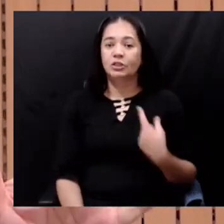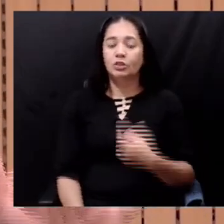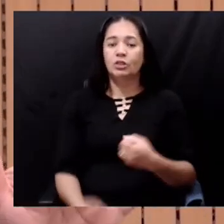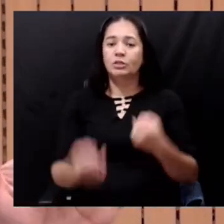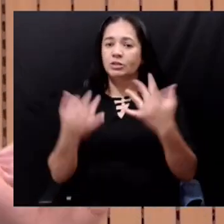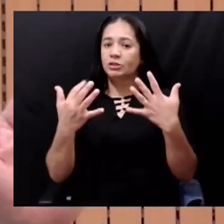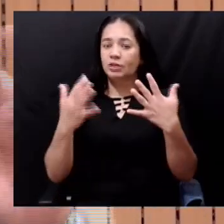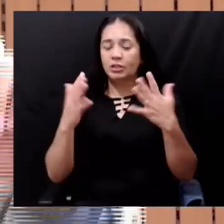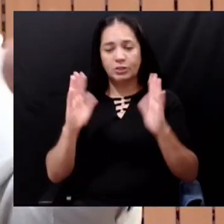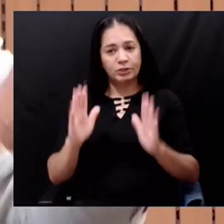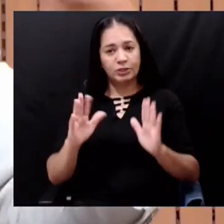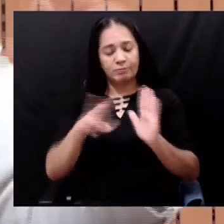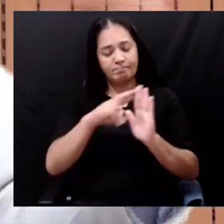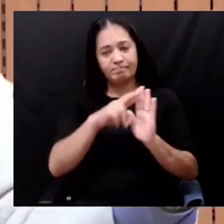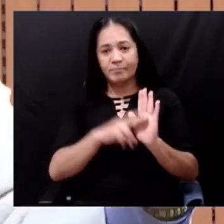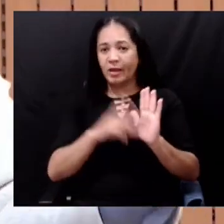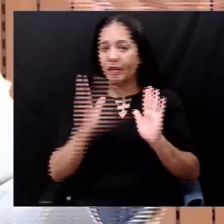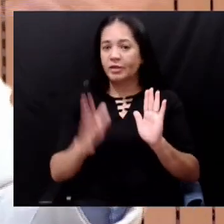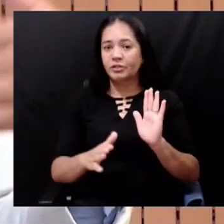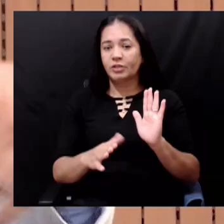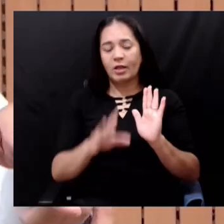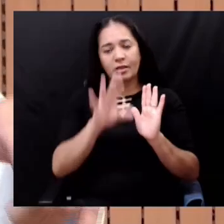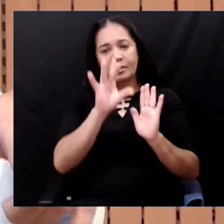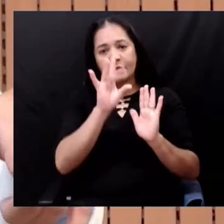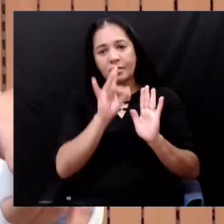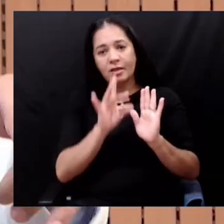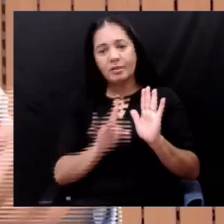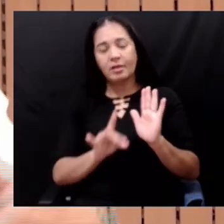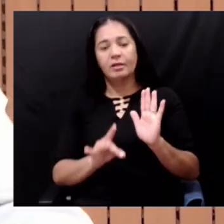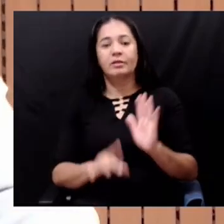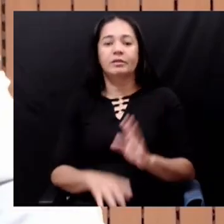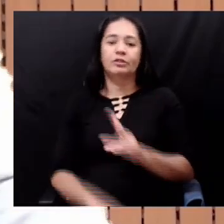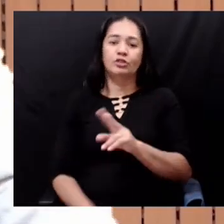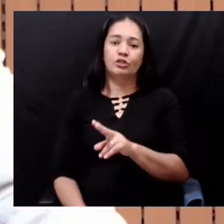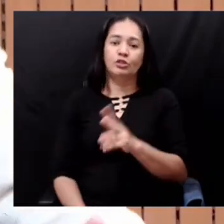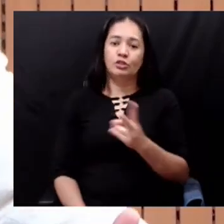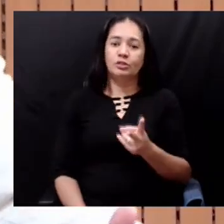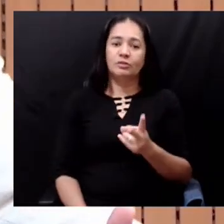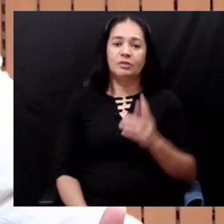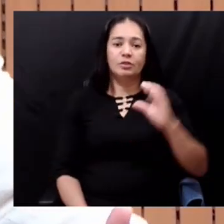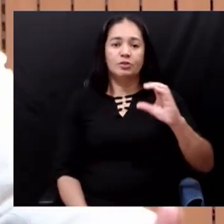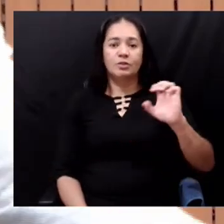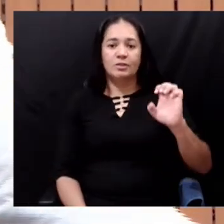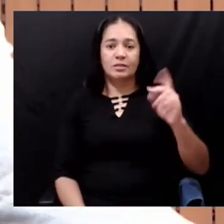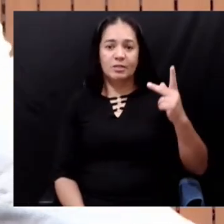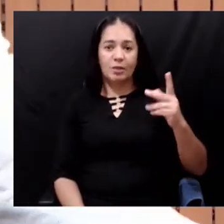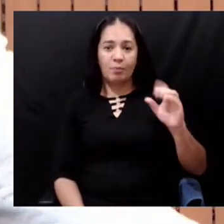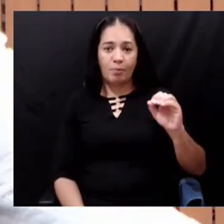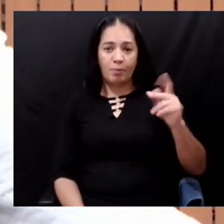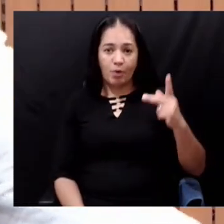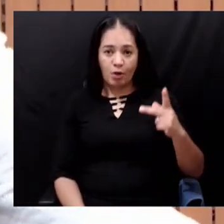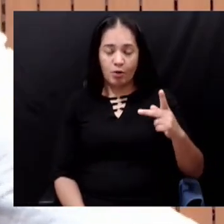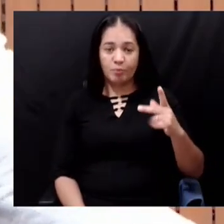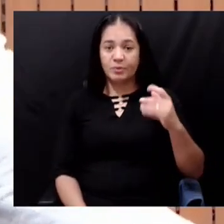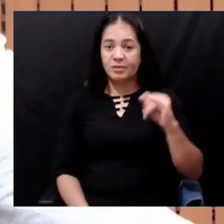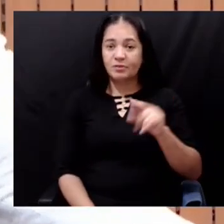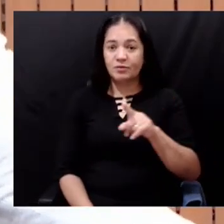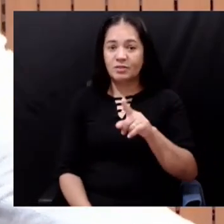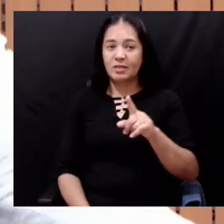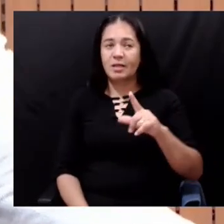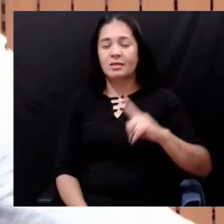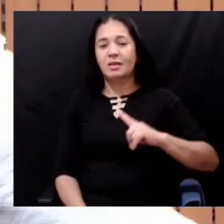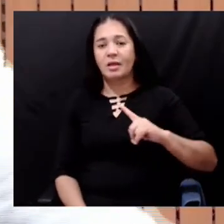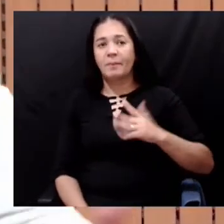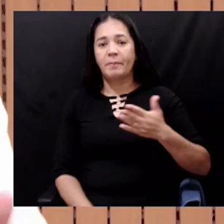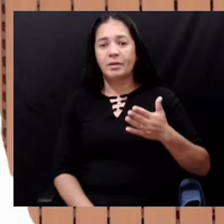regra. Isso é o contrário do CEPOP. O CEPOP, vocês terão uma faixa de recursos,